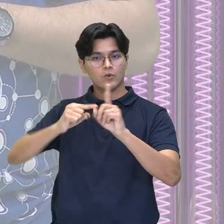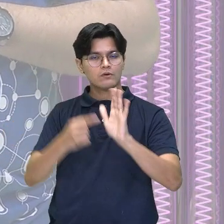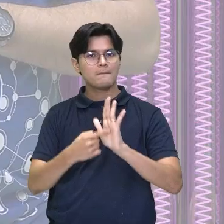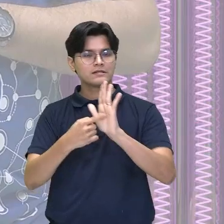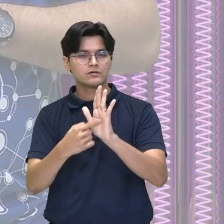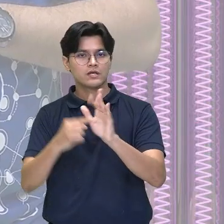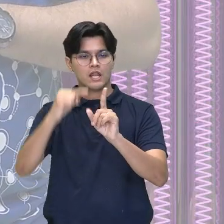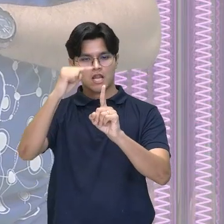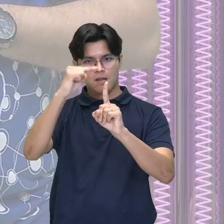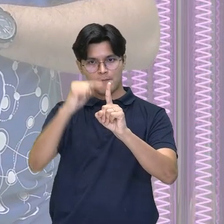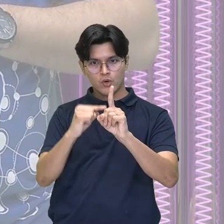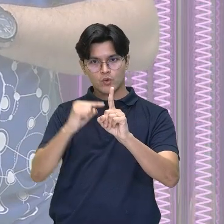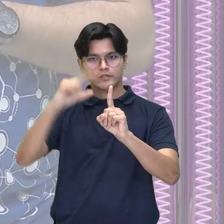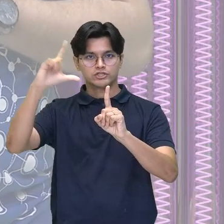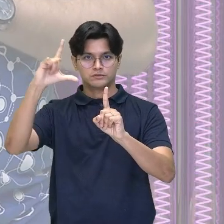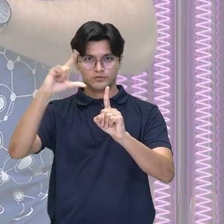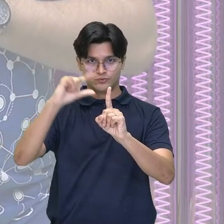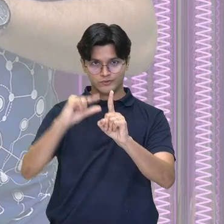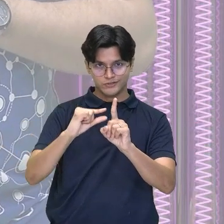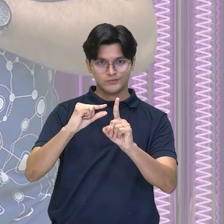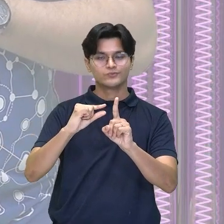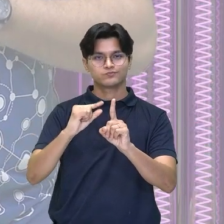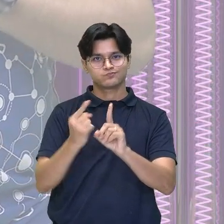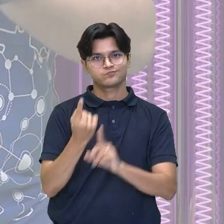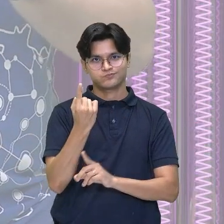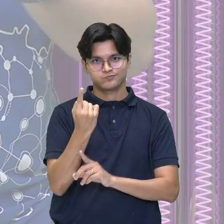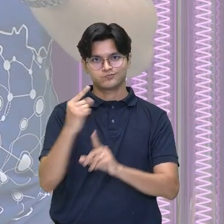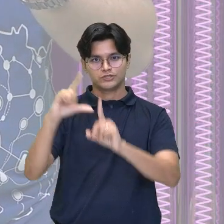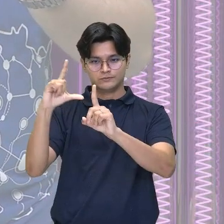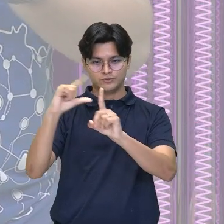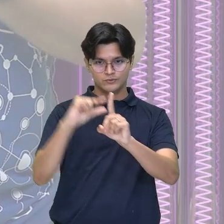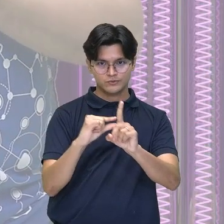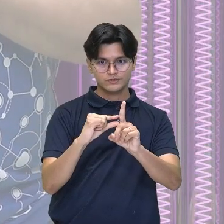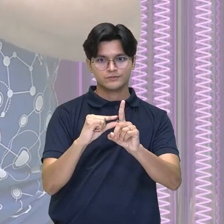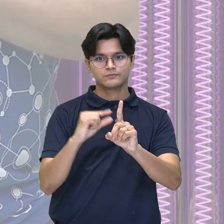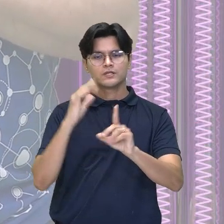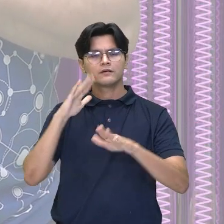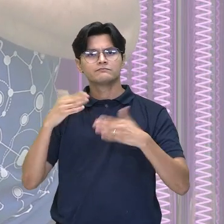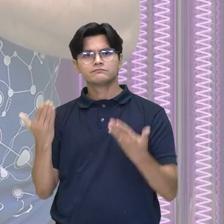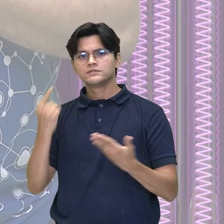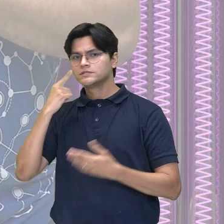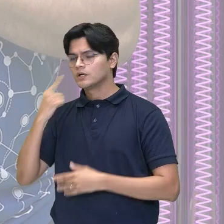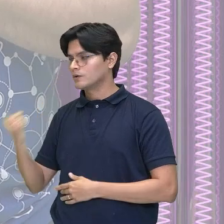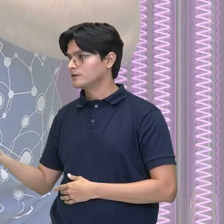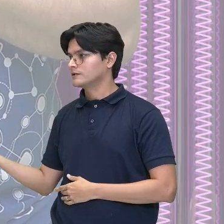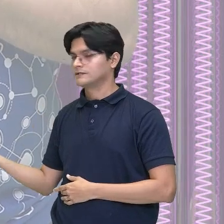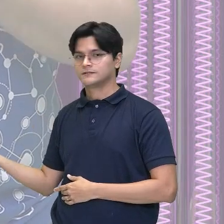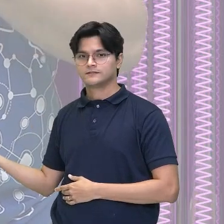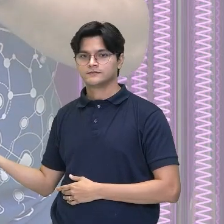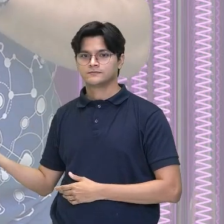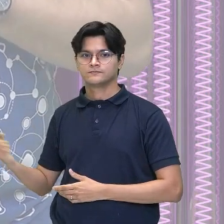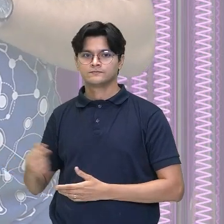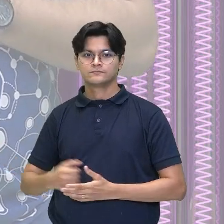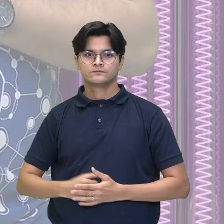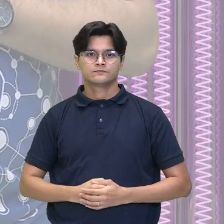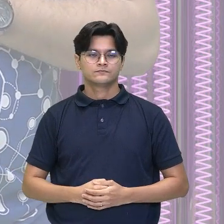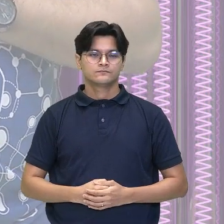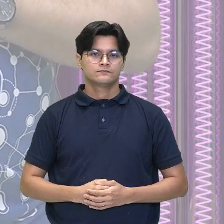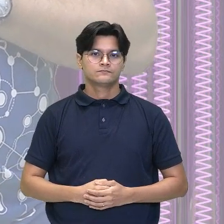diminuiu mais um tracinho. Então, imaginem aí, é como se a gente estivesse, né, no